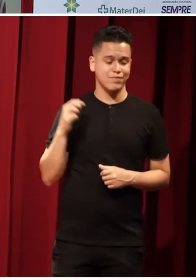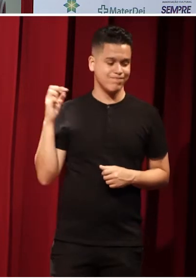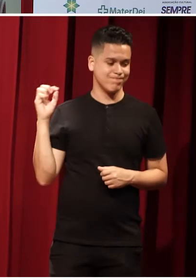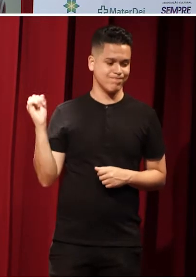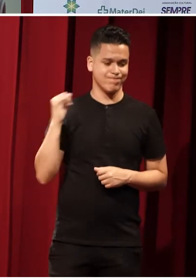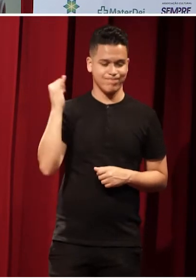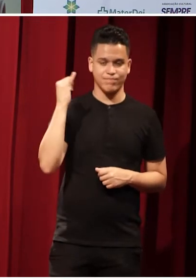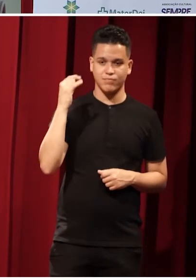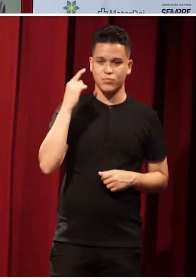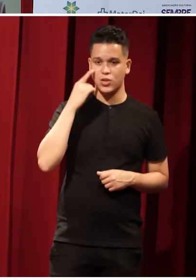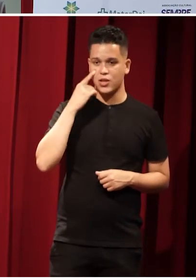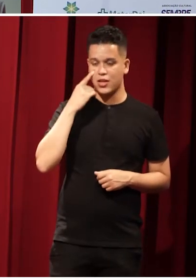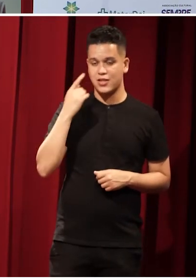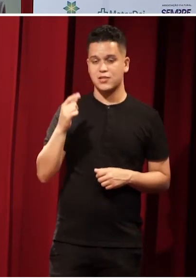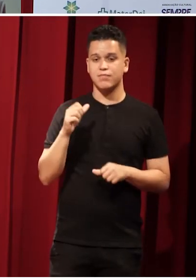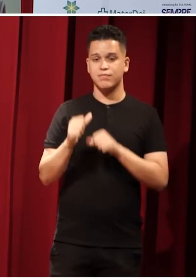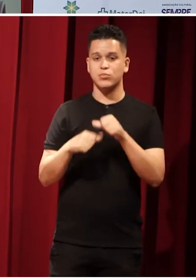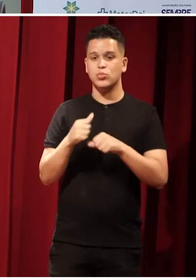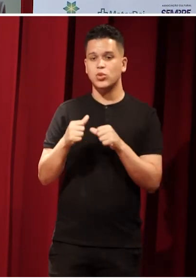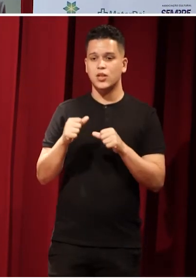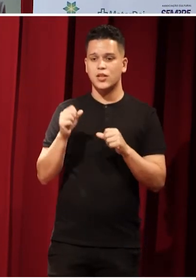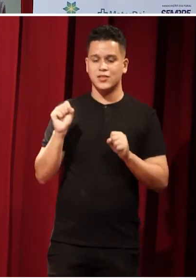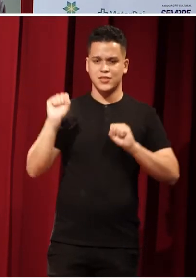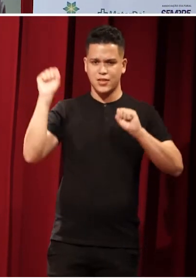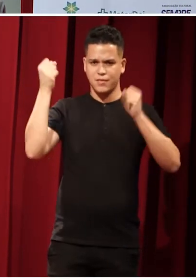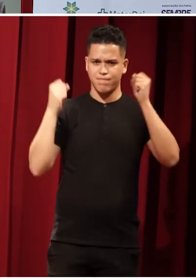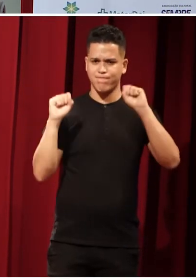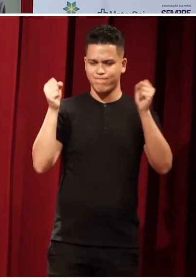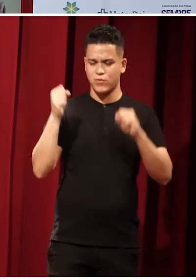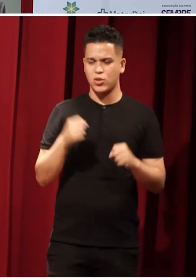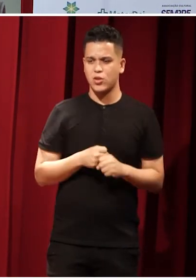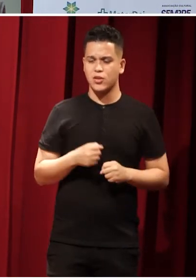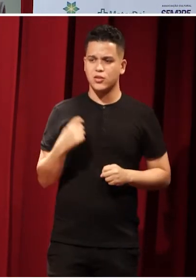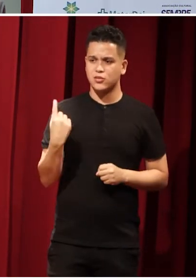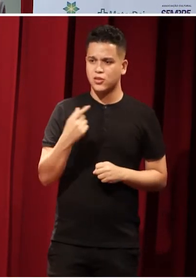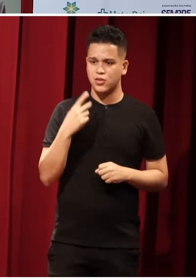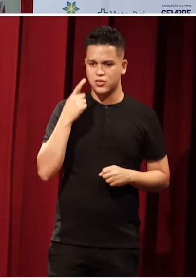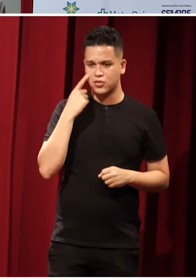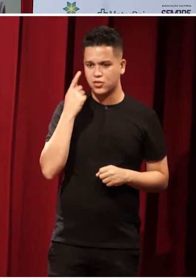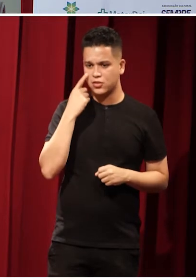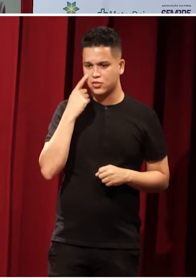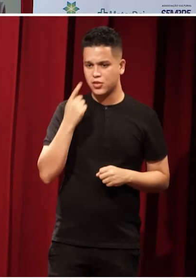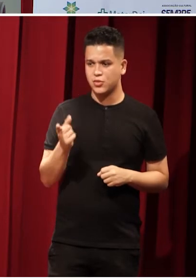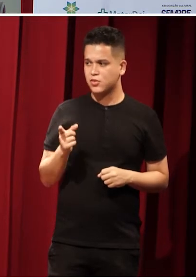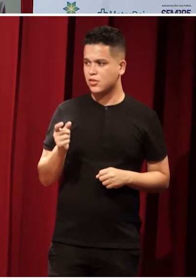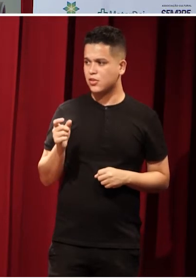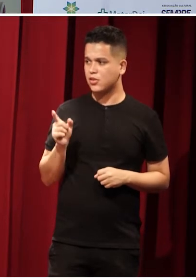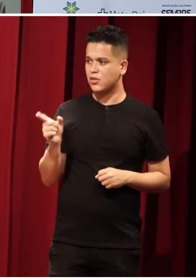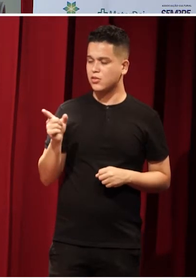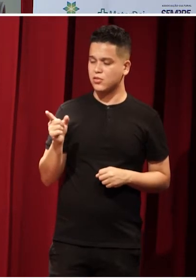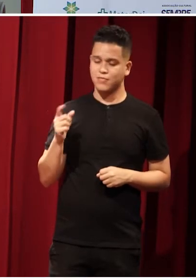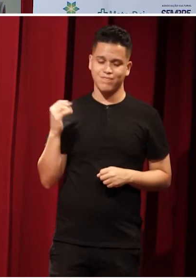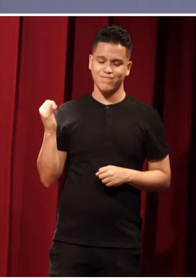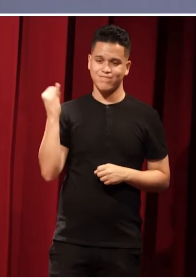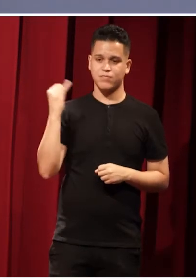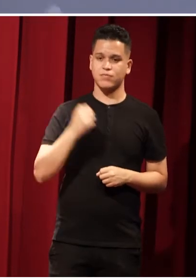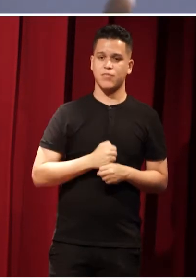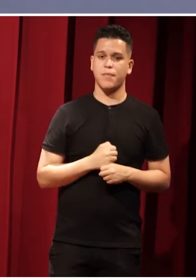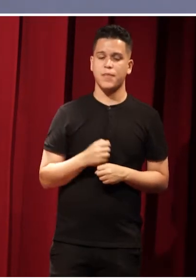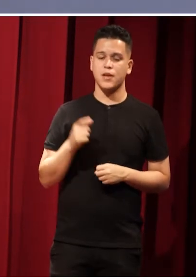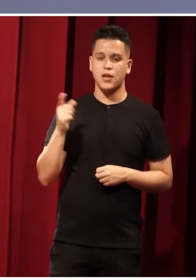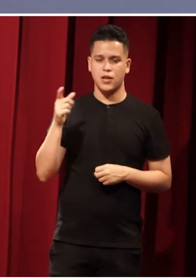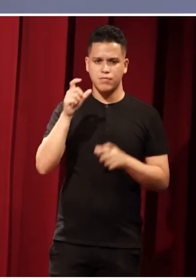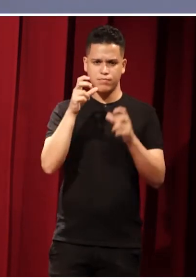100% de recuperação das águas utilizadas e tudo, né? Sim, só um pequeno complemento de 20 segundos. Nos últimos 3 anos eu